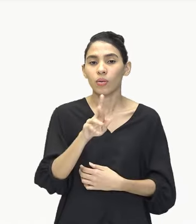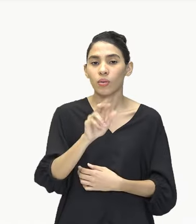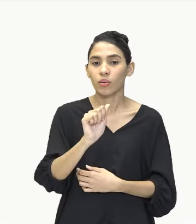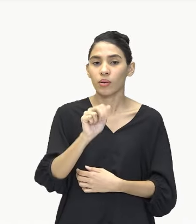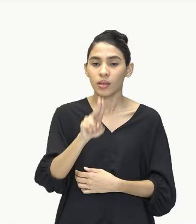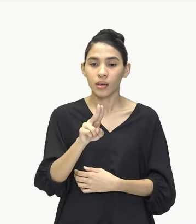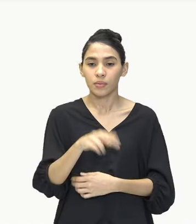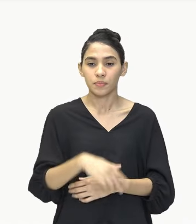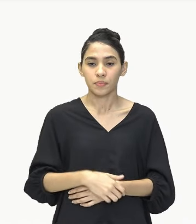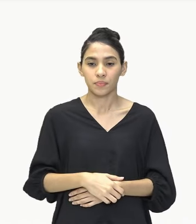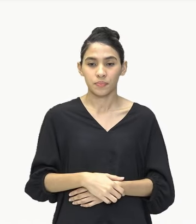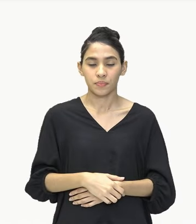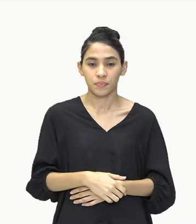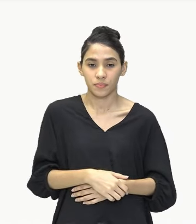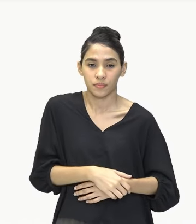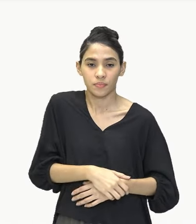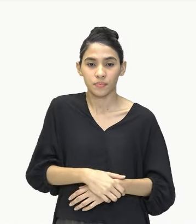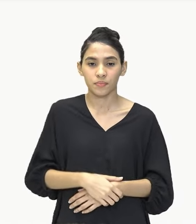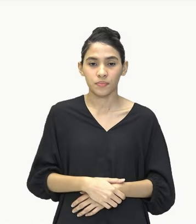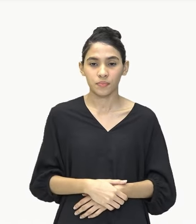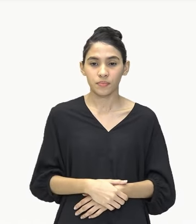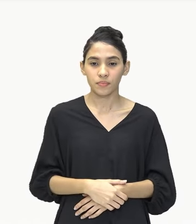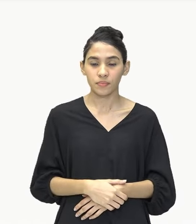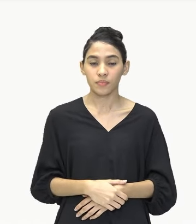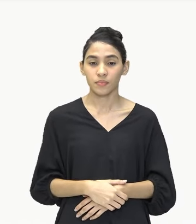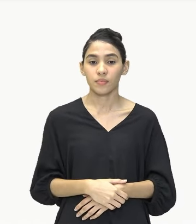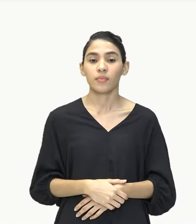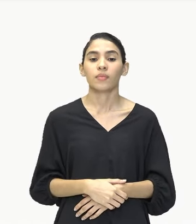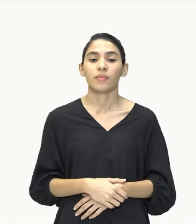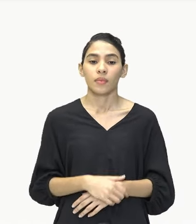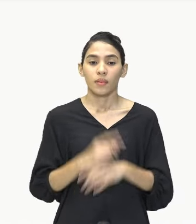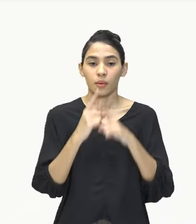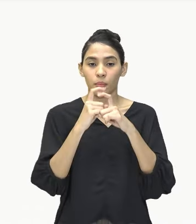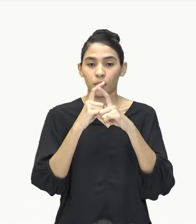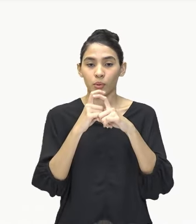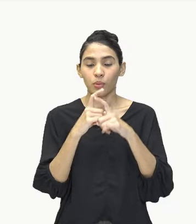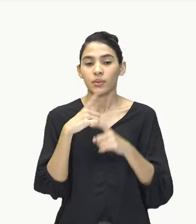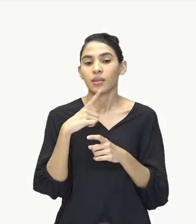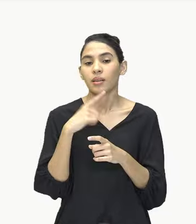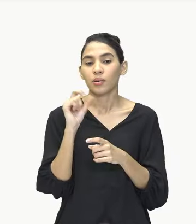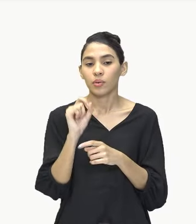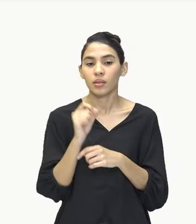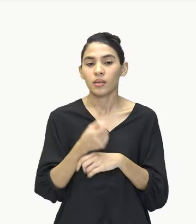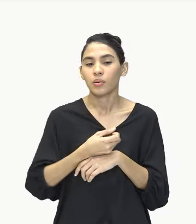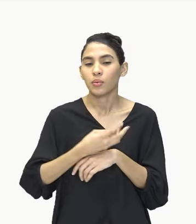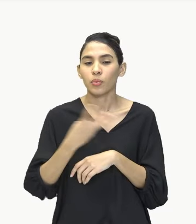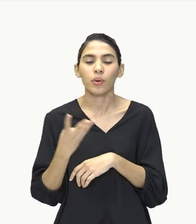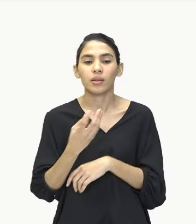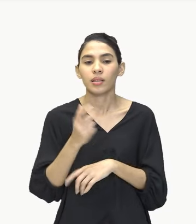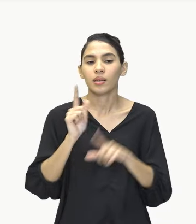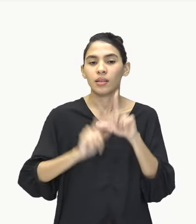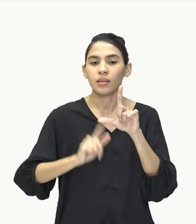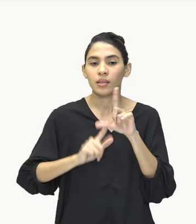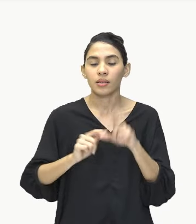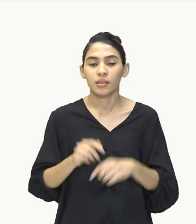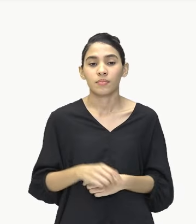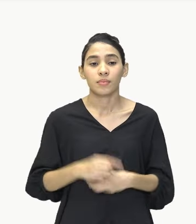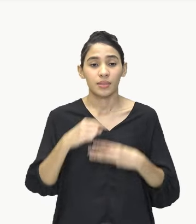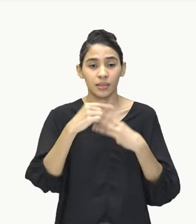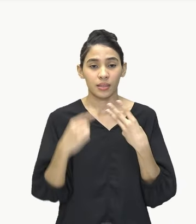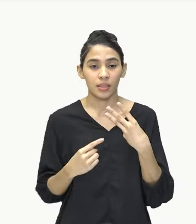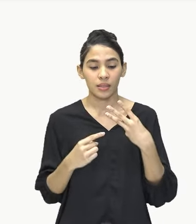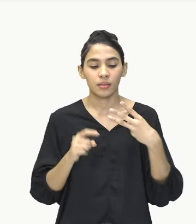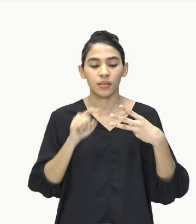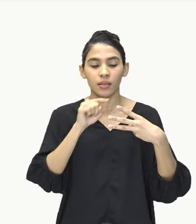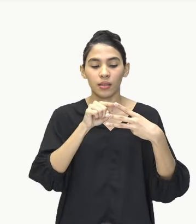expoente. Então, aí, nesse monômio, nós temos a presença de quantas letrinhas? 3.